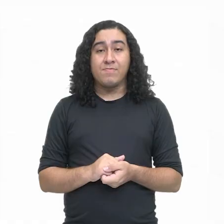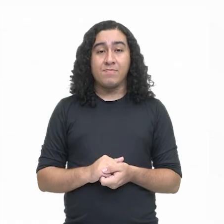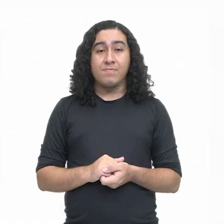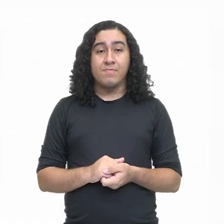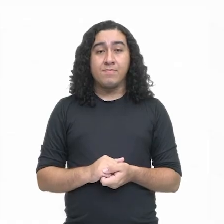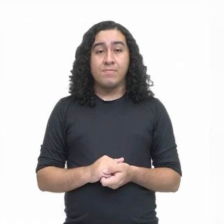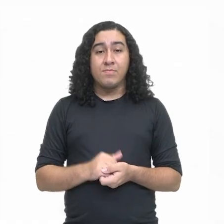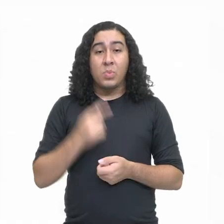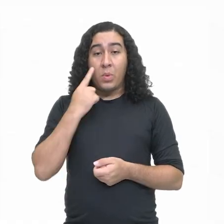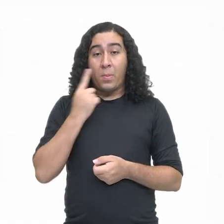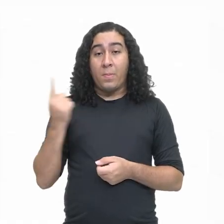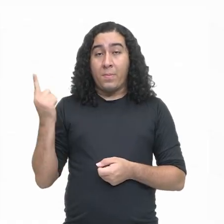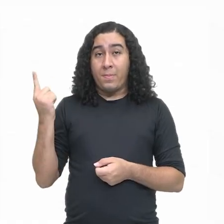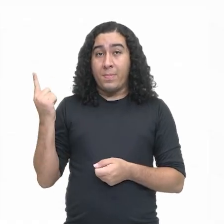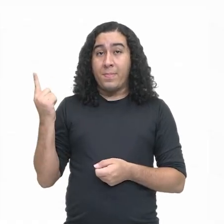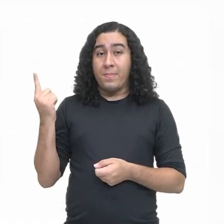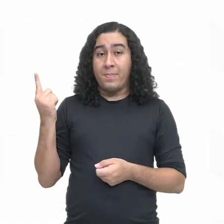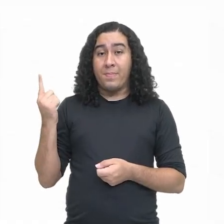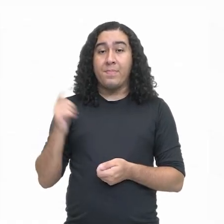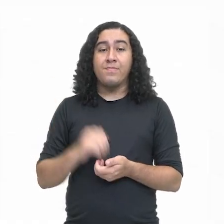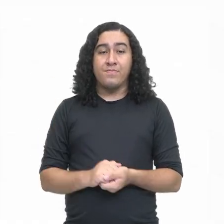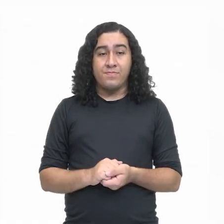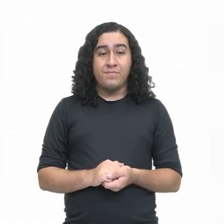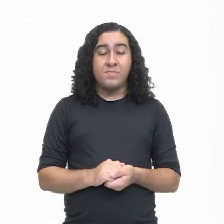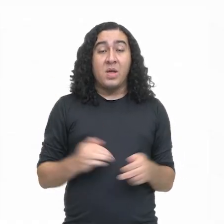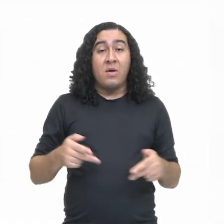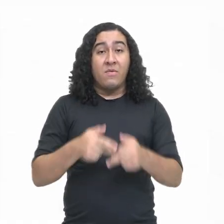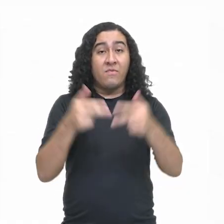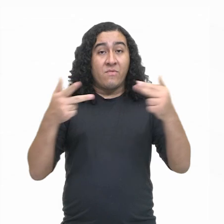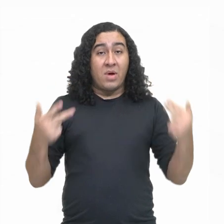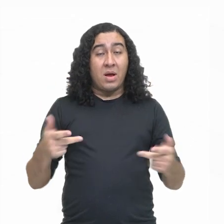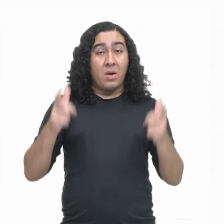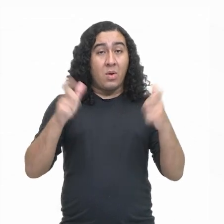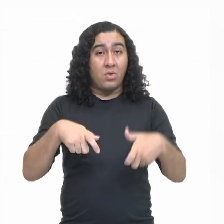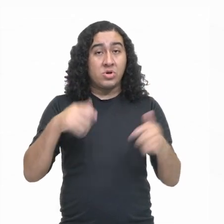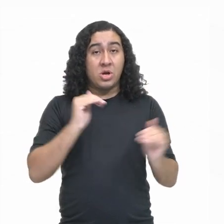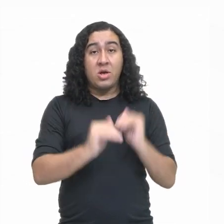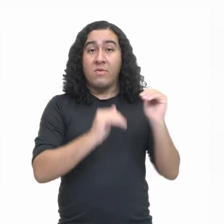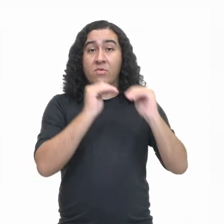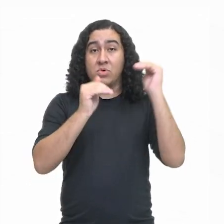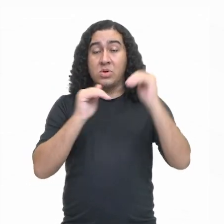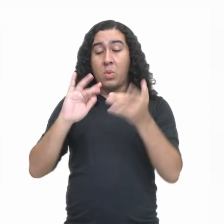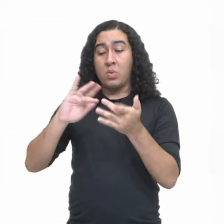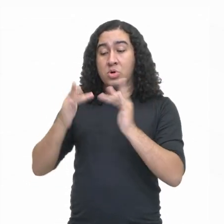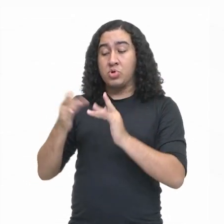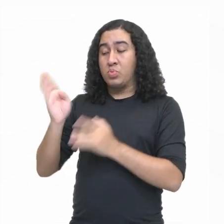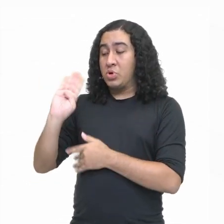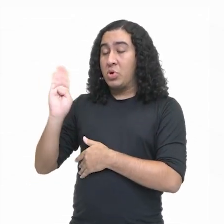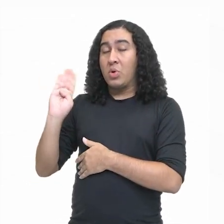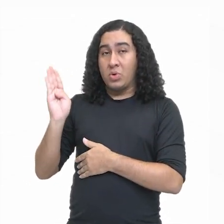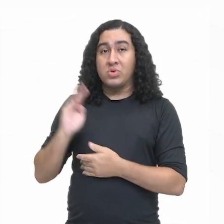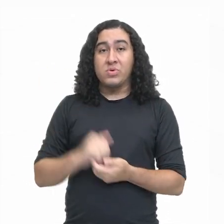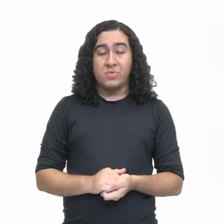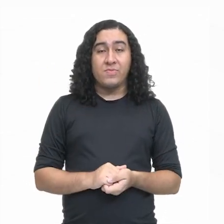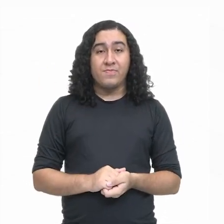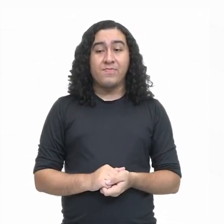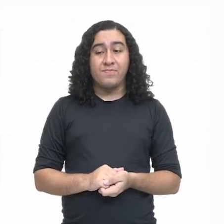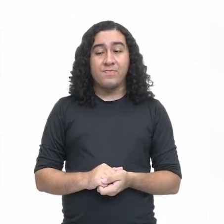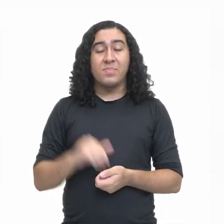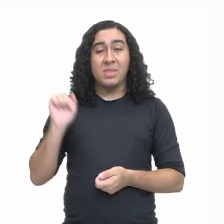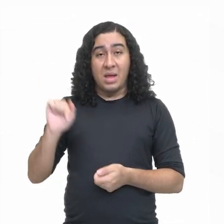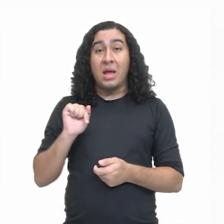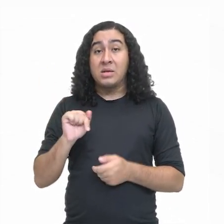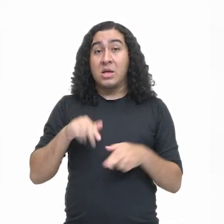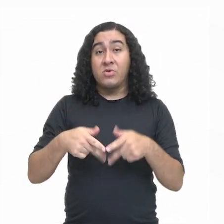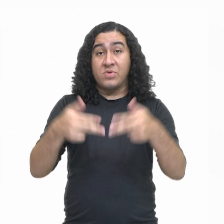nós temos aí a nossa diversidade na evolução biológica, né? Essa